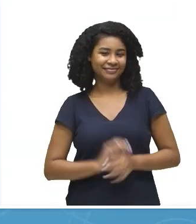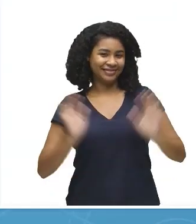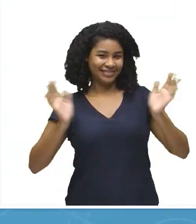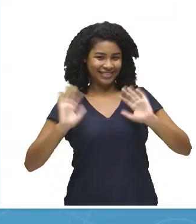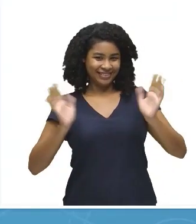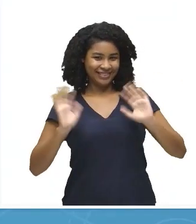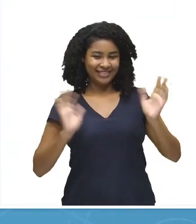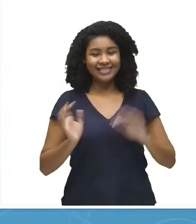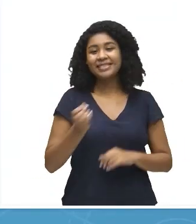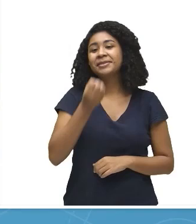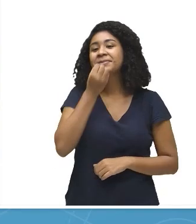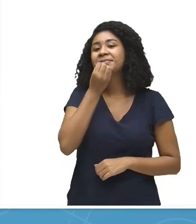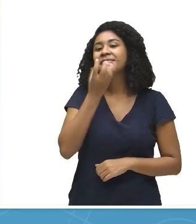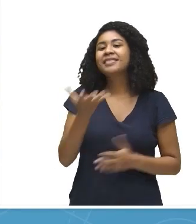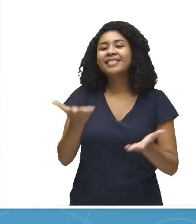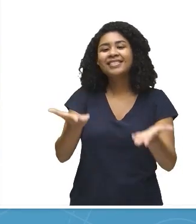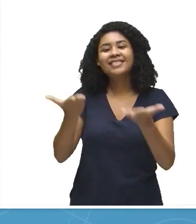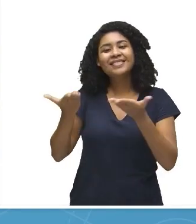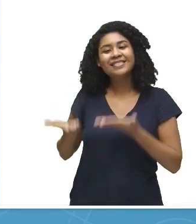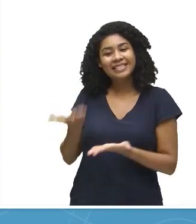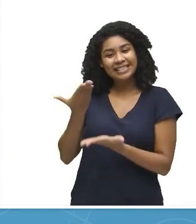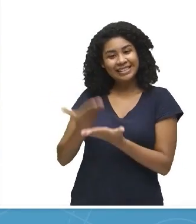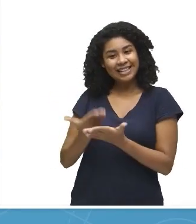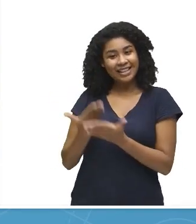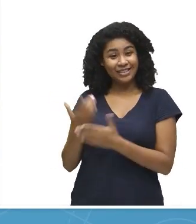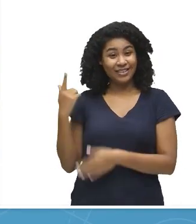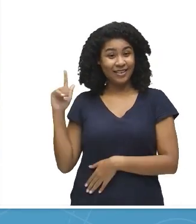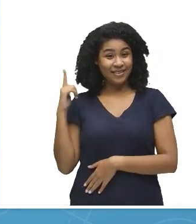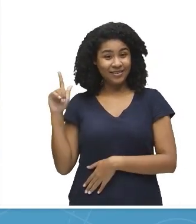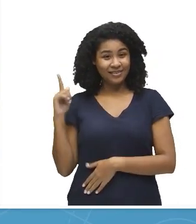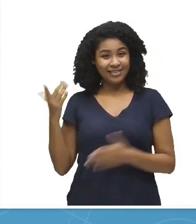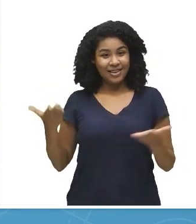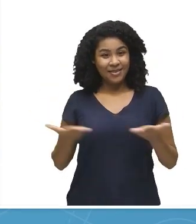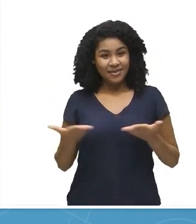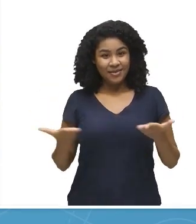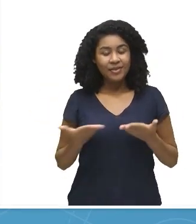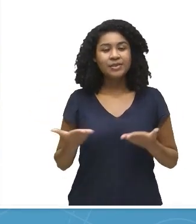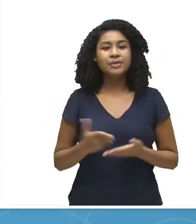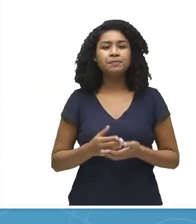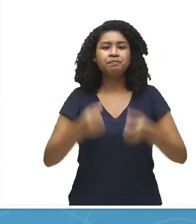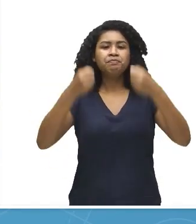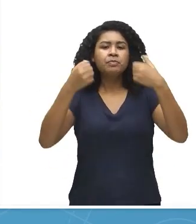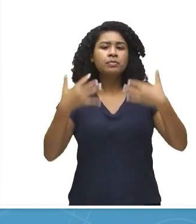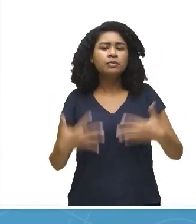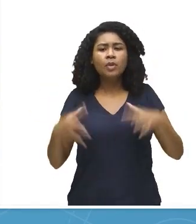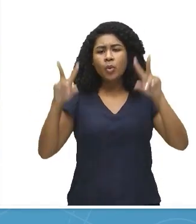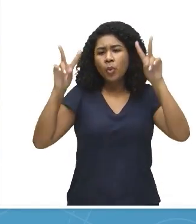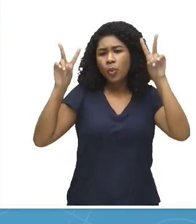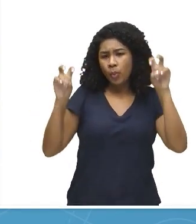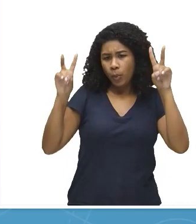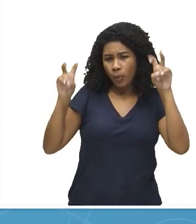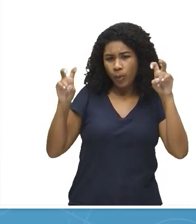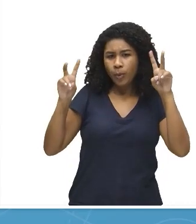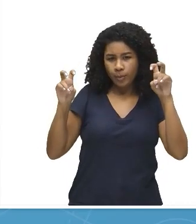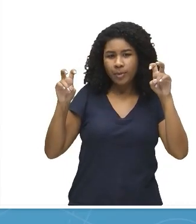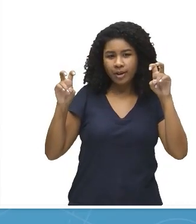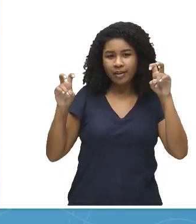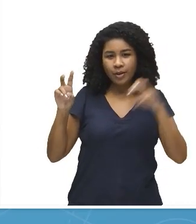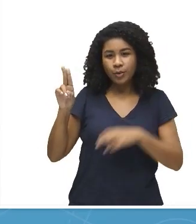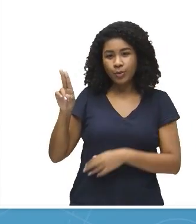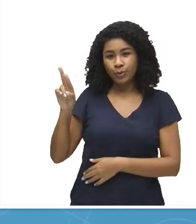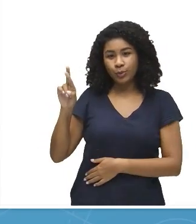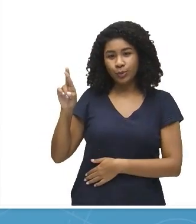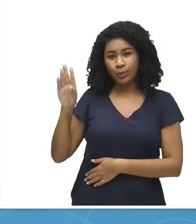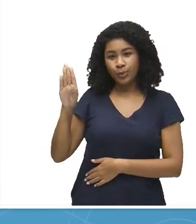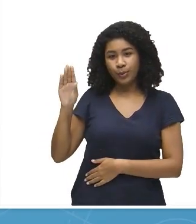Olá, sejam todos bem-vindos à aula de Geografia e hoje nós vamos falar sobre urbanização. A gente vai